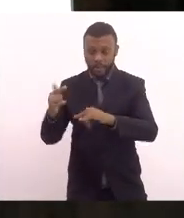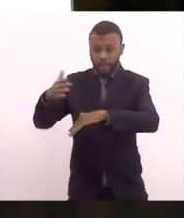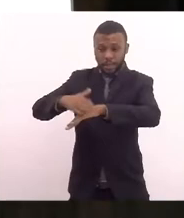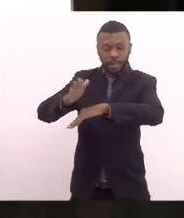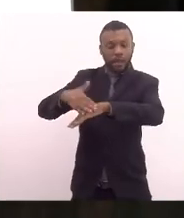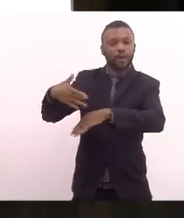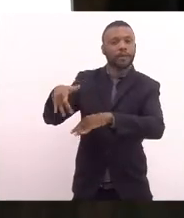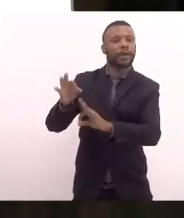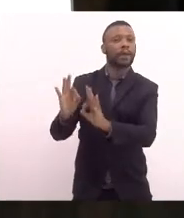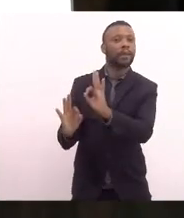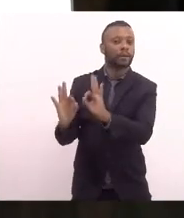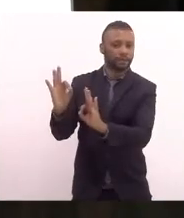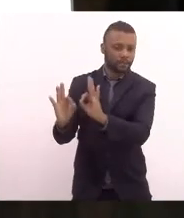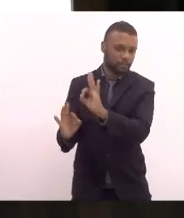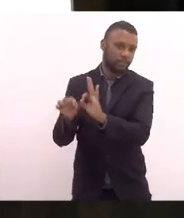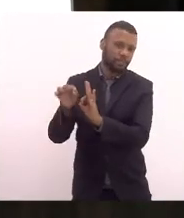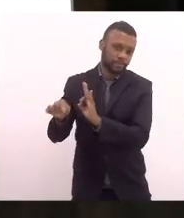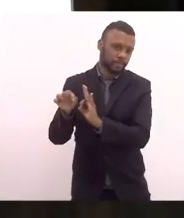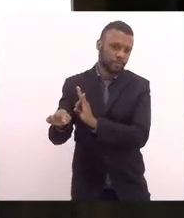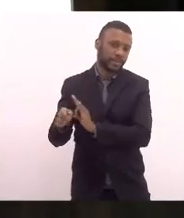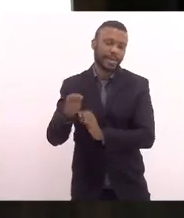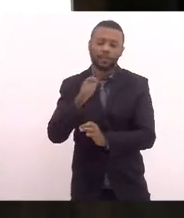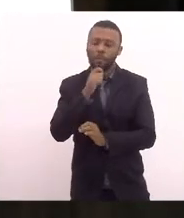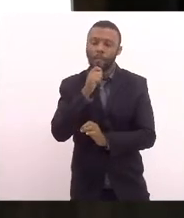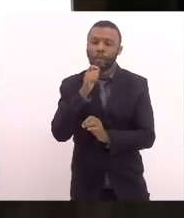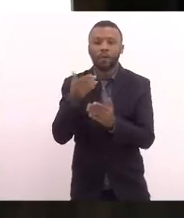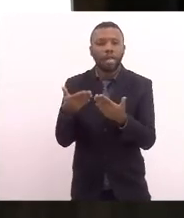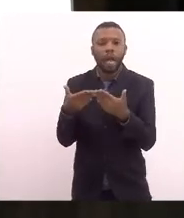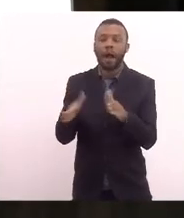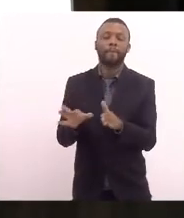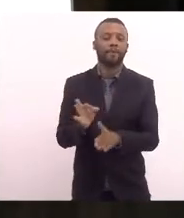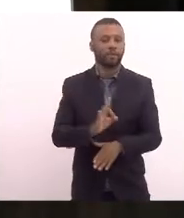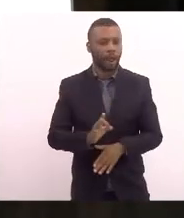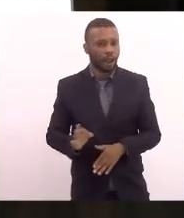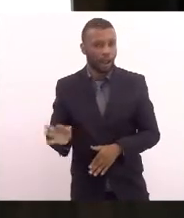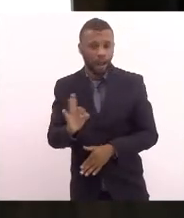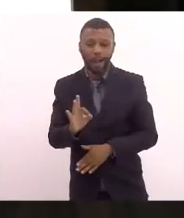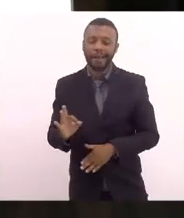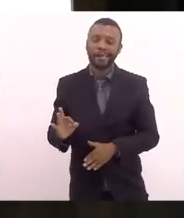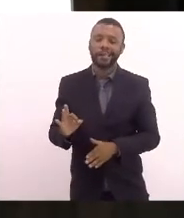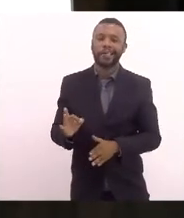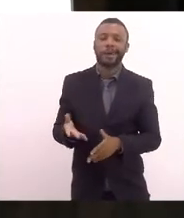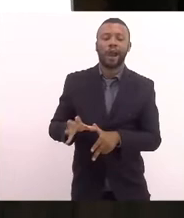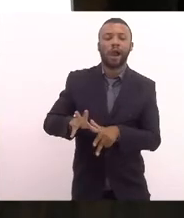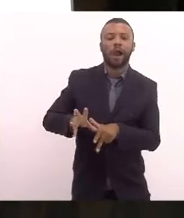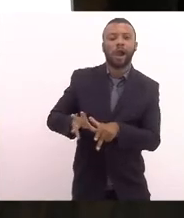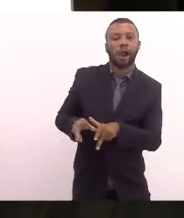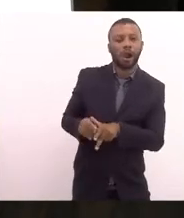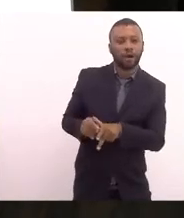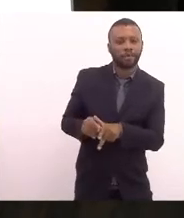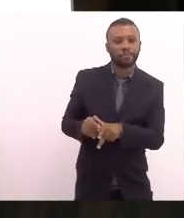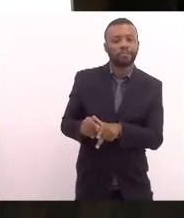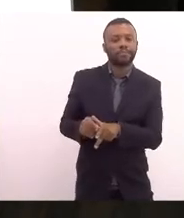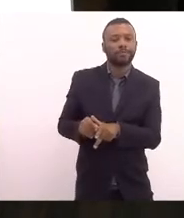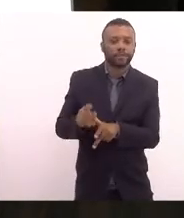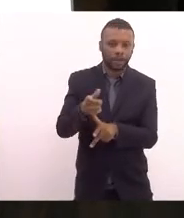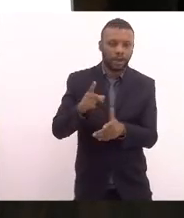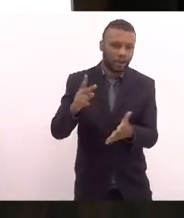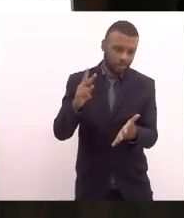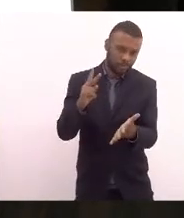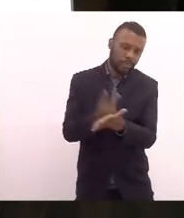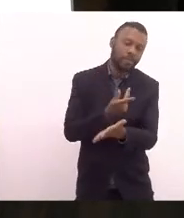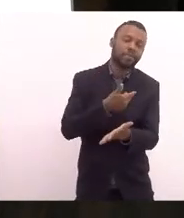né, não abriu, e todo o desvio de verba que foi feito e foi afastado através